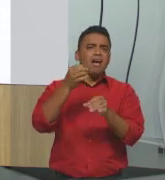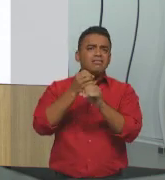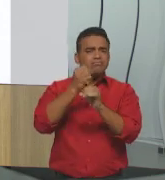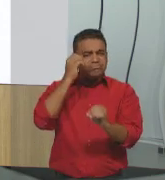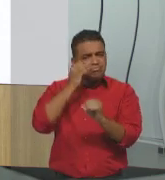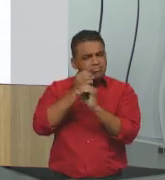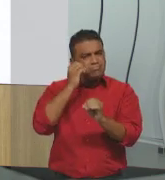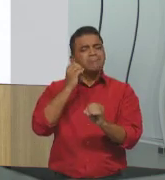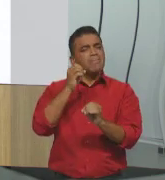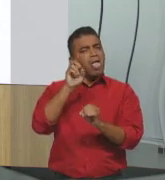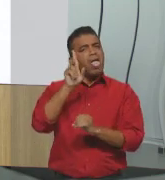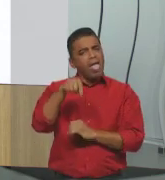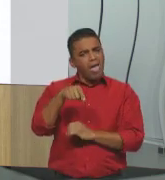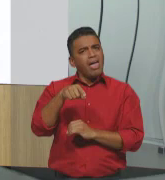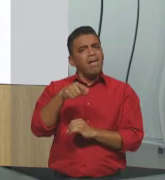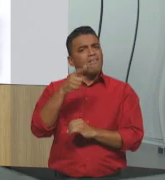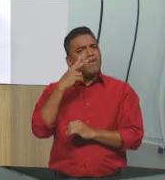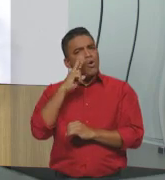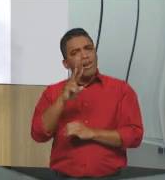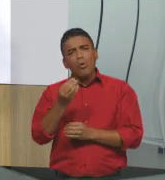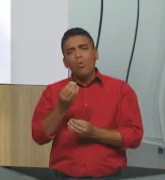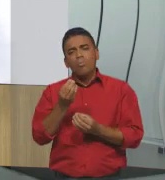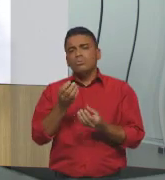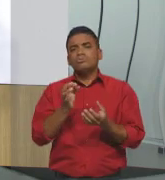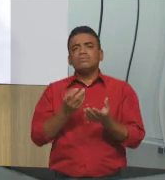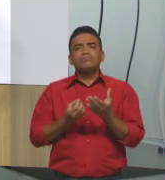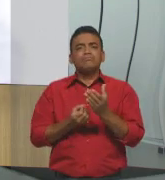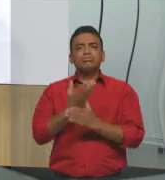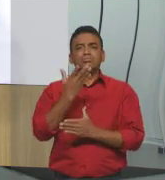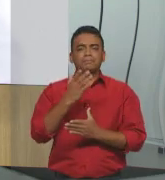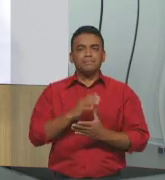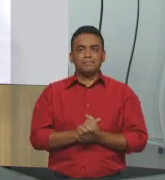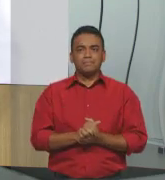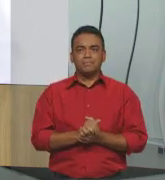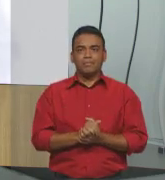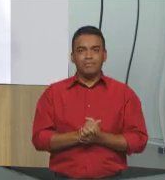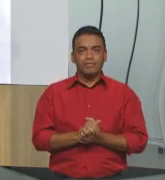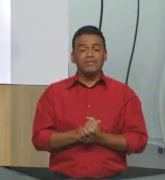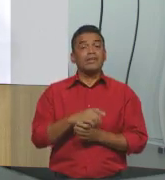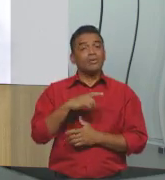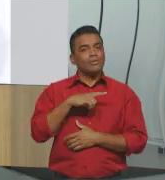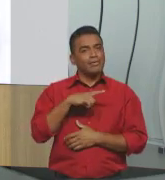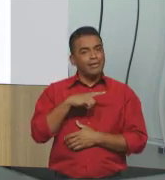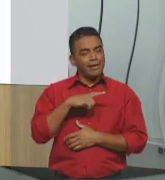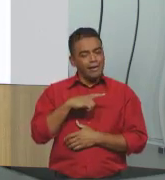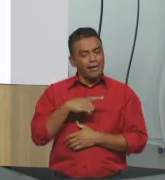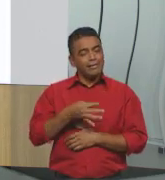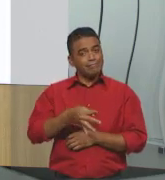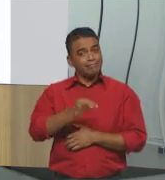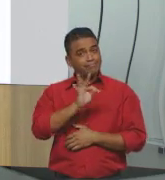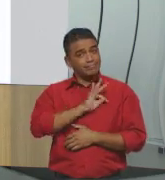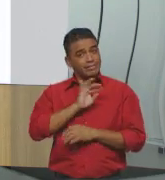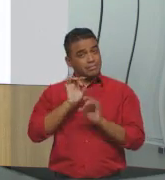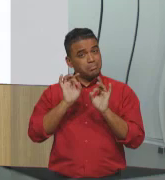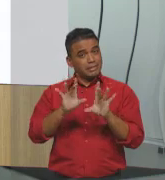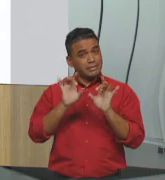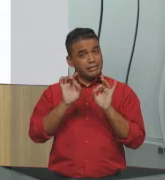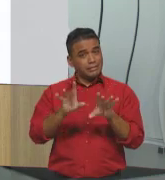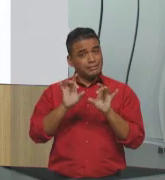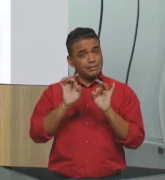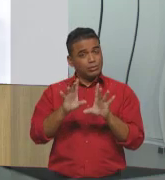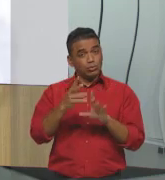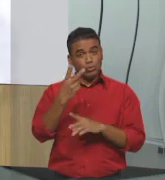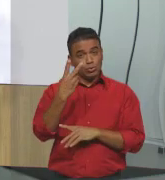de polimerase que nós vamos ver aqui agora. Então, existem então algumas técnicas, que eu expliquei aqui duas, que vão ser